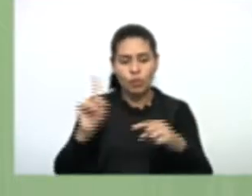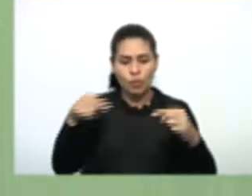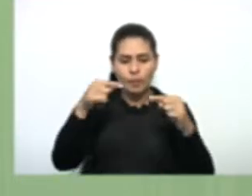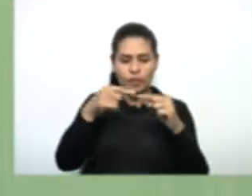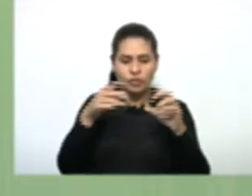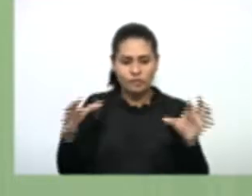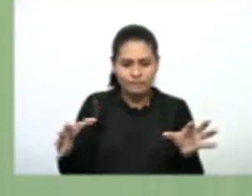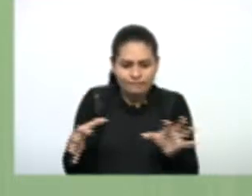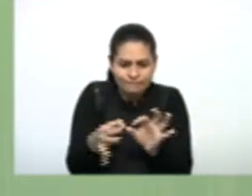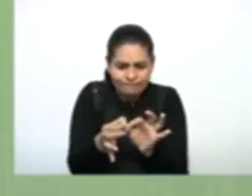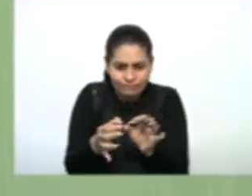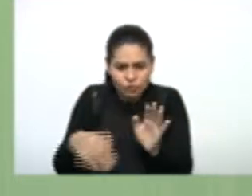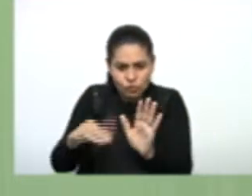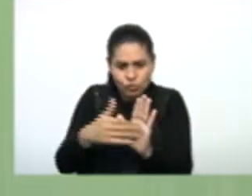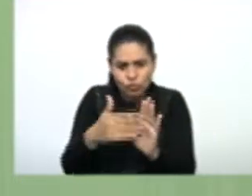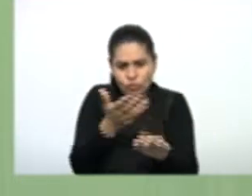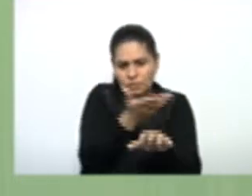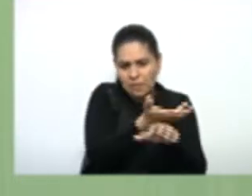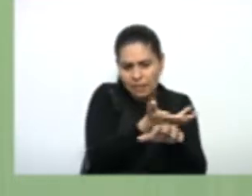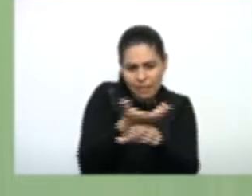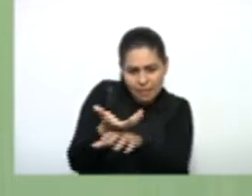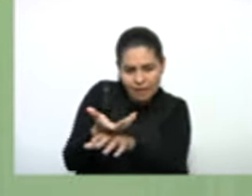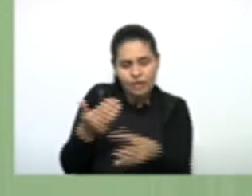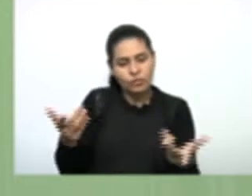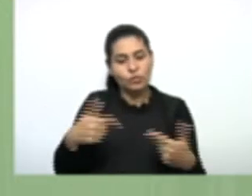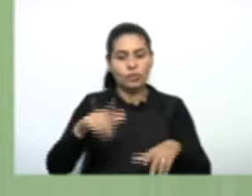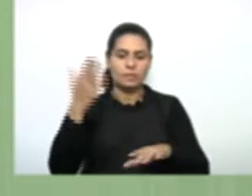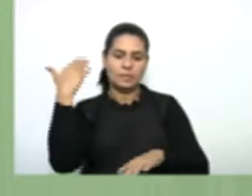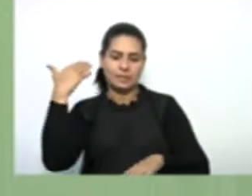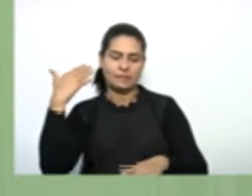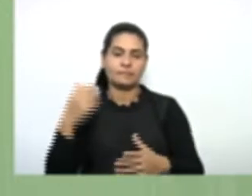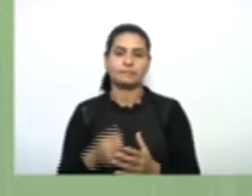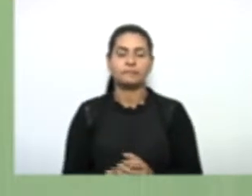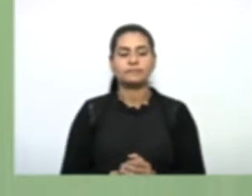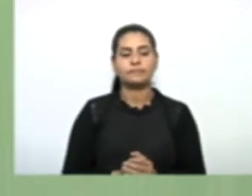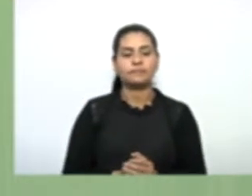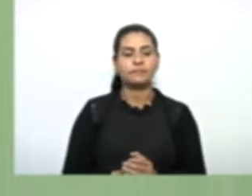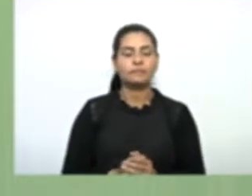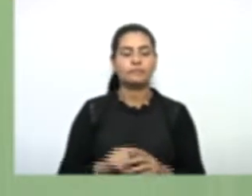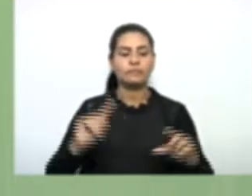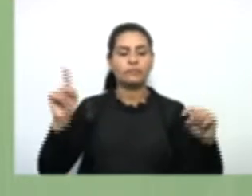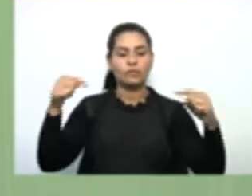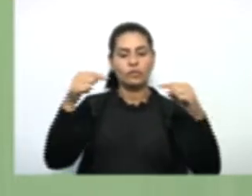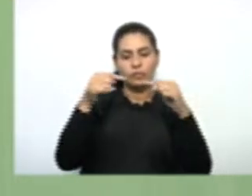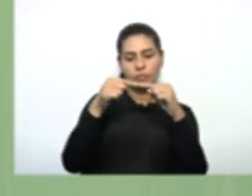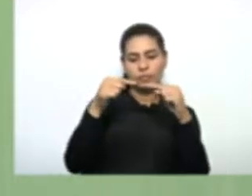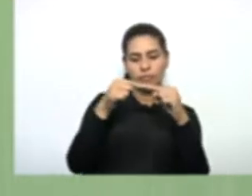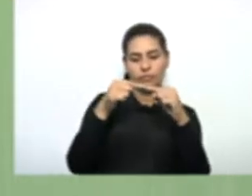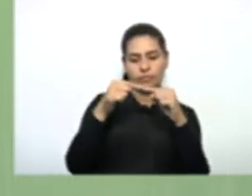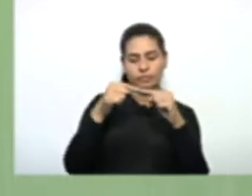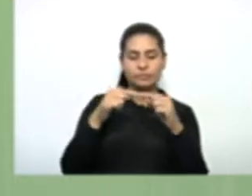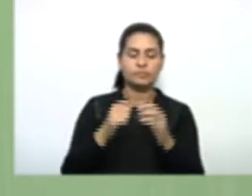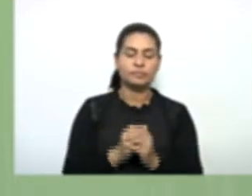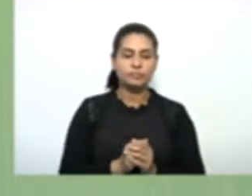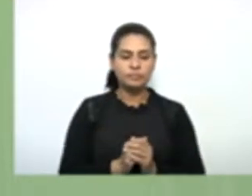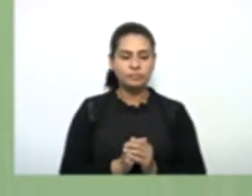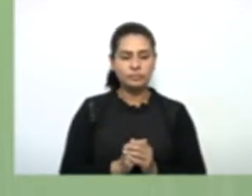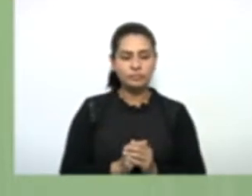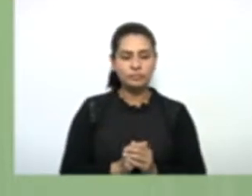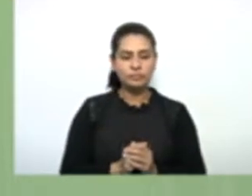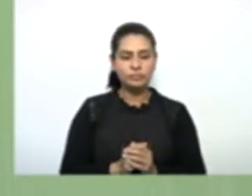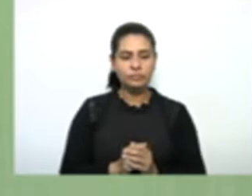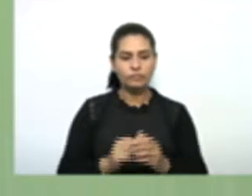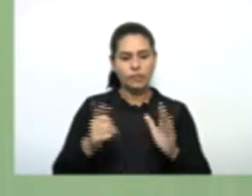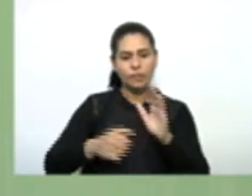dela é amarrar vários conteúdos que foram vistos aí ao longo de outras disciplinas. Como então, falando logo dos objetivos, a gente fala que